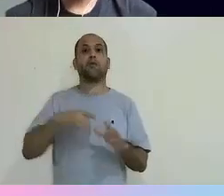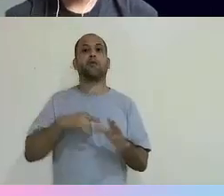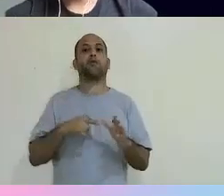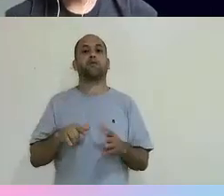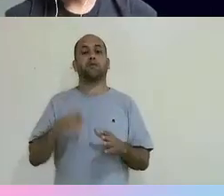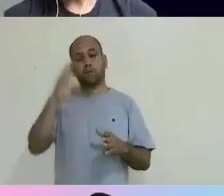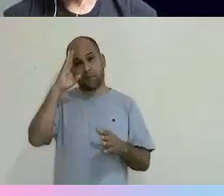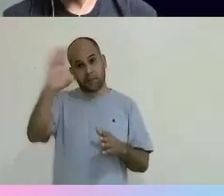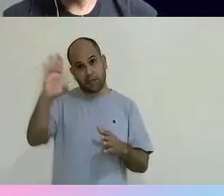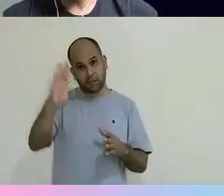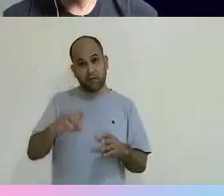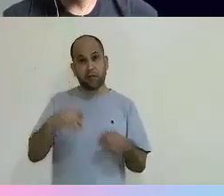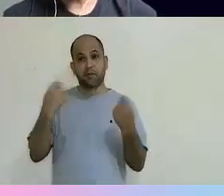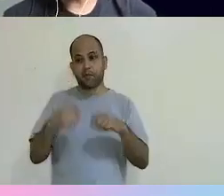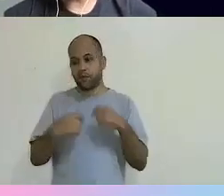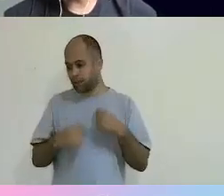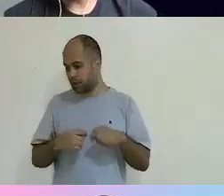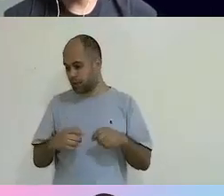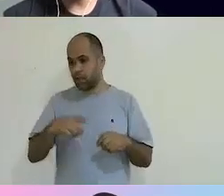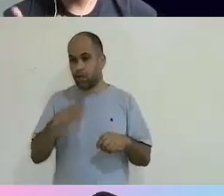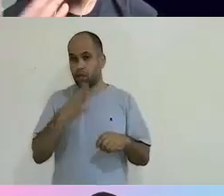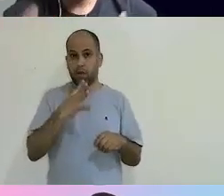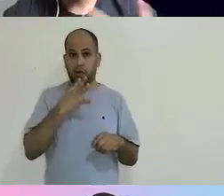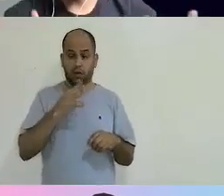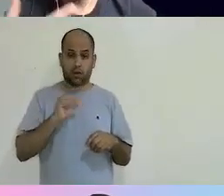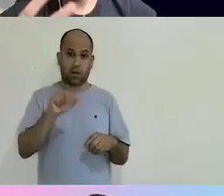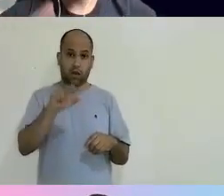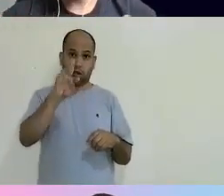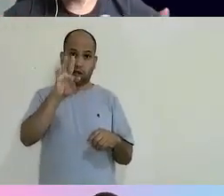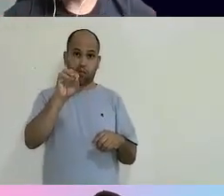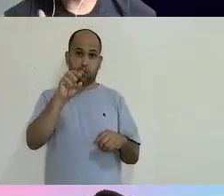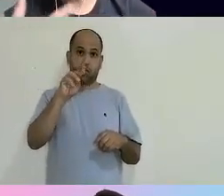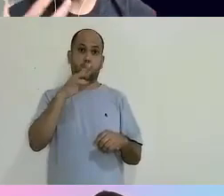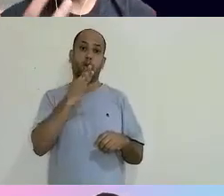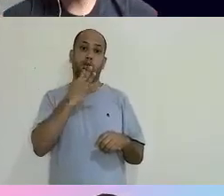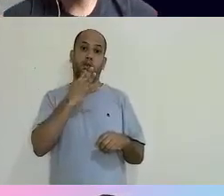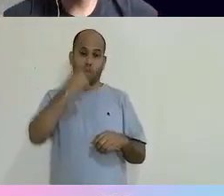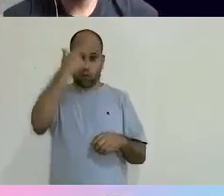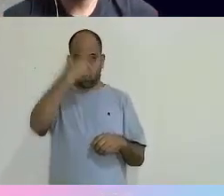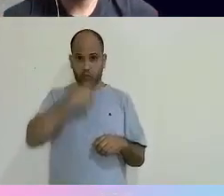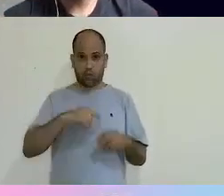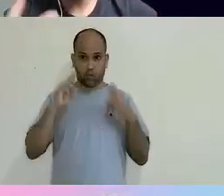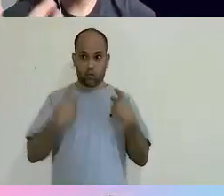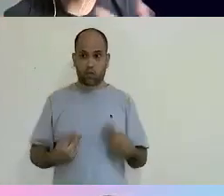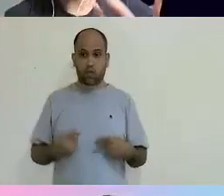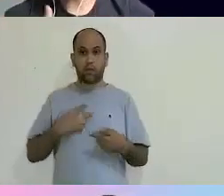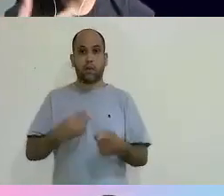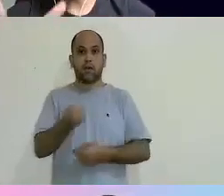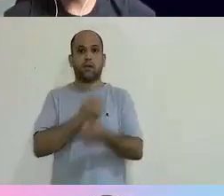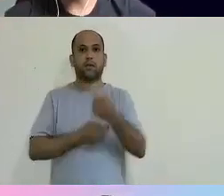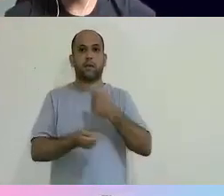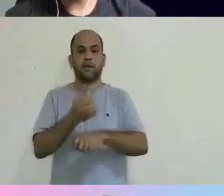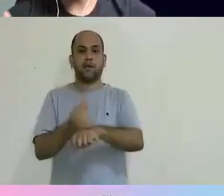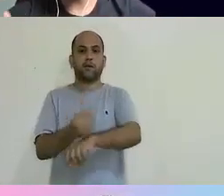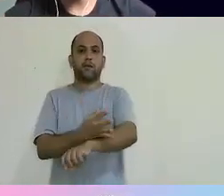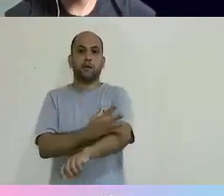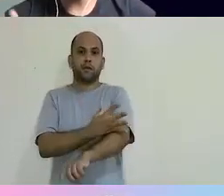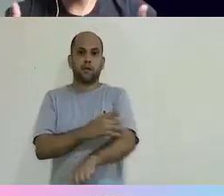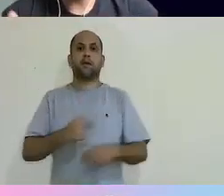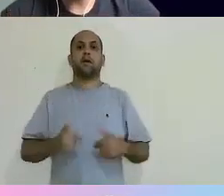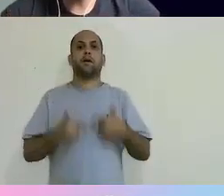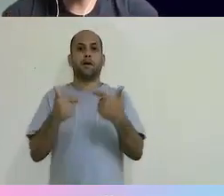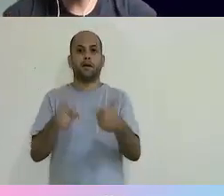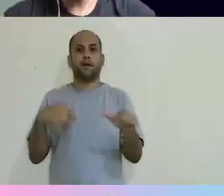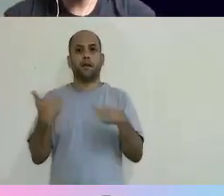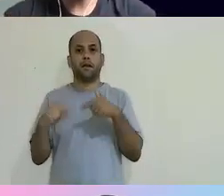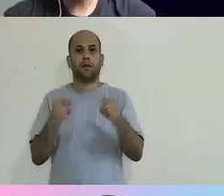Futuro? Então, tem o autoconhecimento, que a gente já mencionou, porque a gente só consegue administrar nossas emoções, a gente só consegue agir, trabalhar em equipe